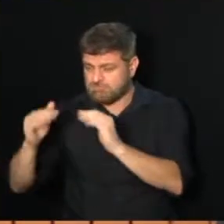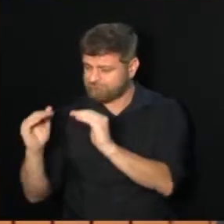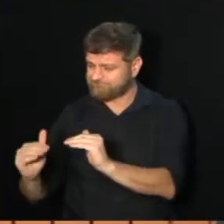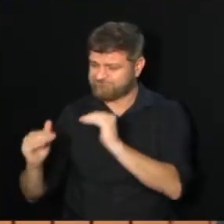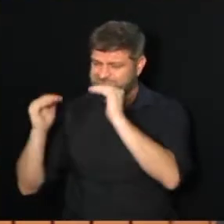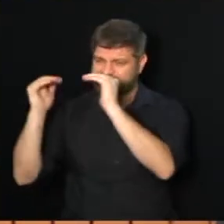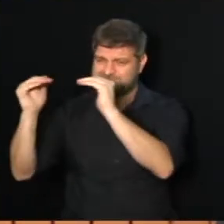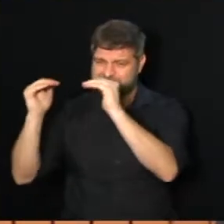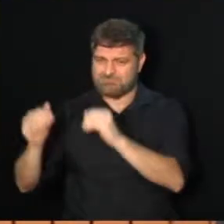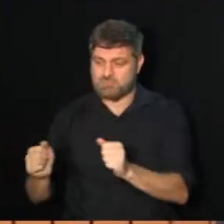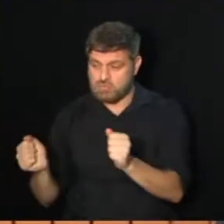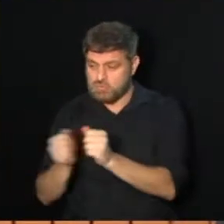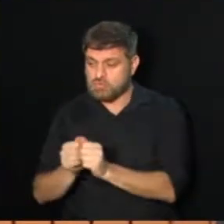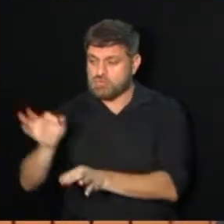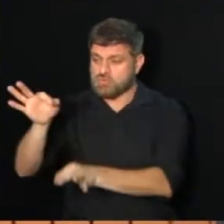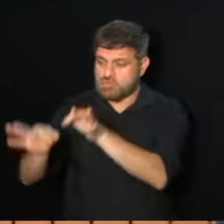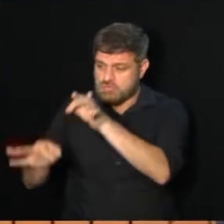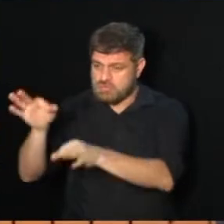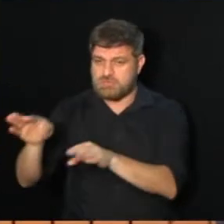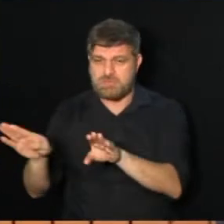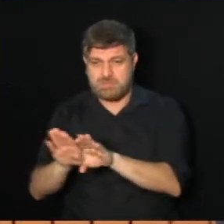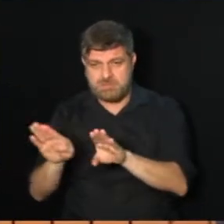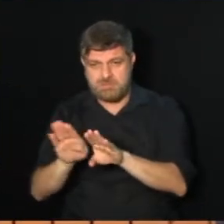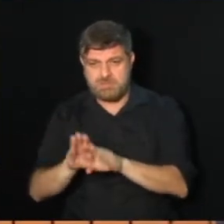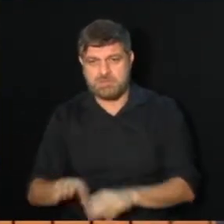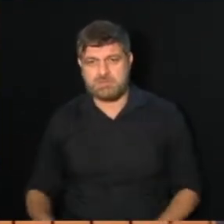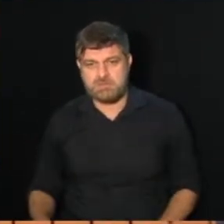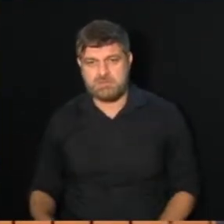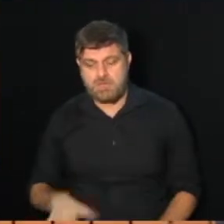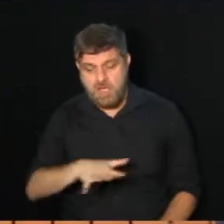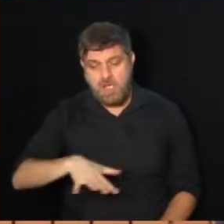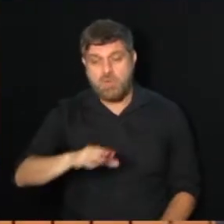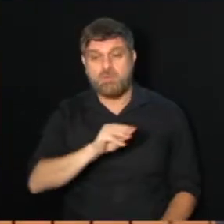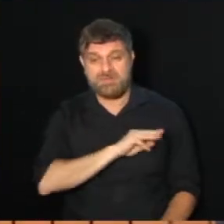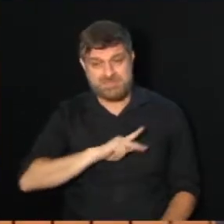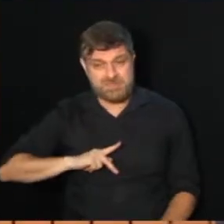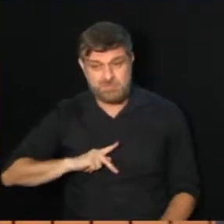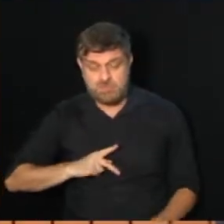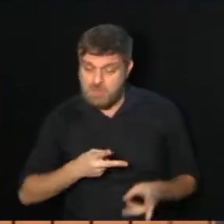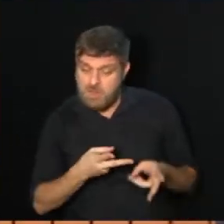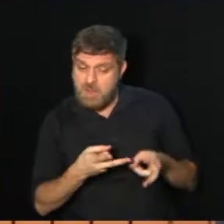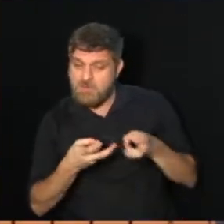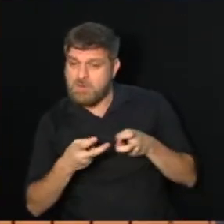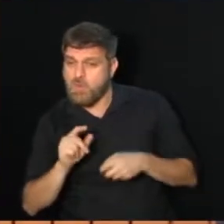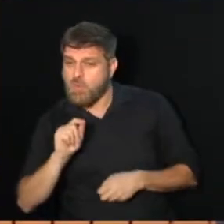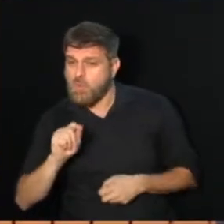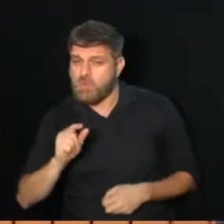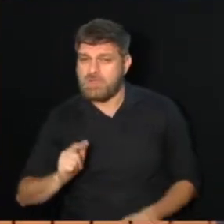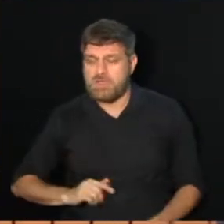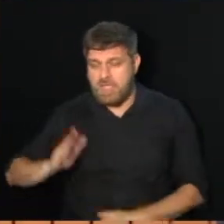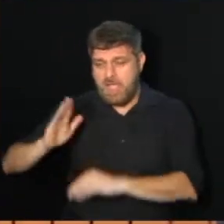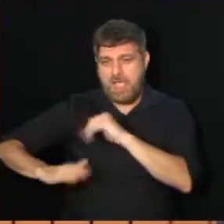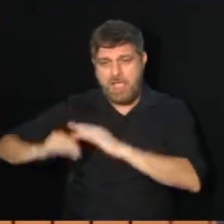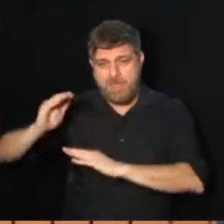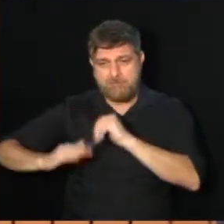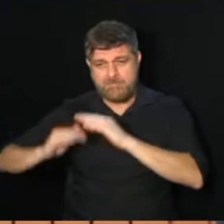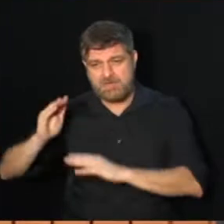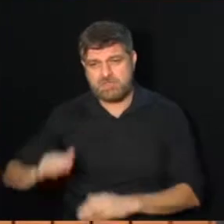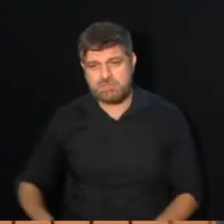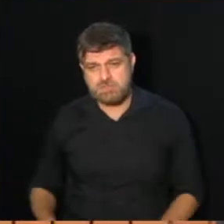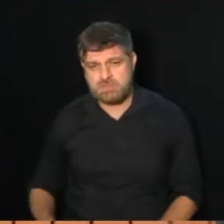nível com o Poder Judiciário, com o órgão do Ministério Público. Então, hoje eu vejo que o que o Estado está fazendo aqui, na